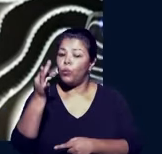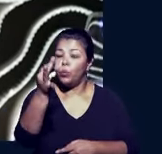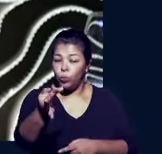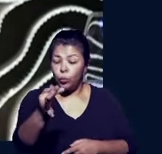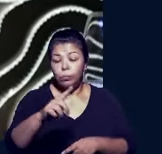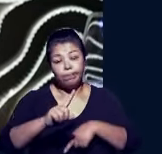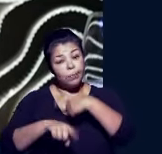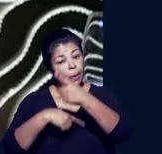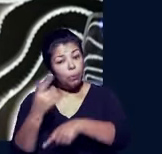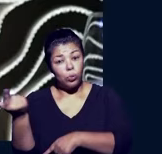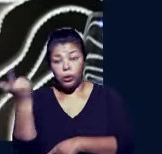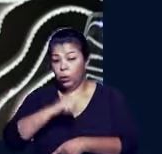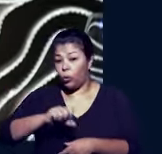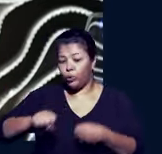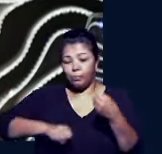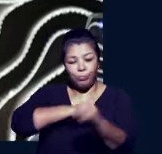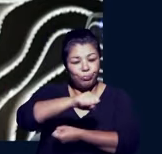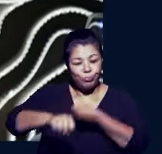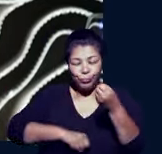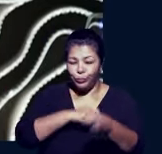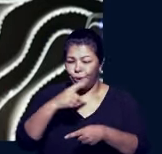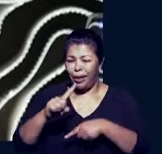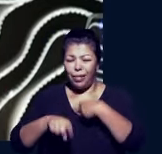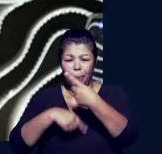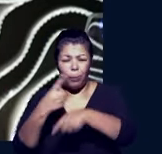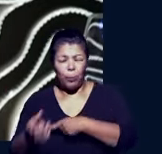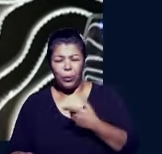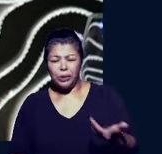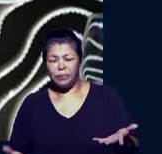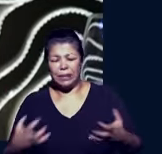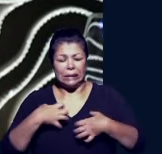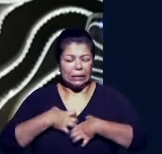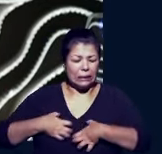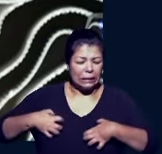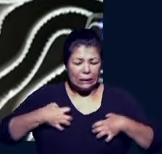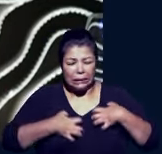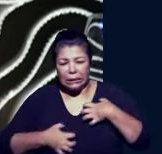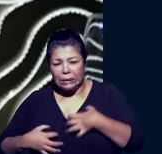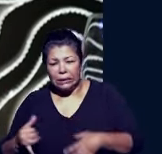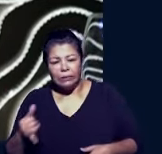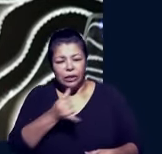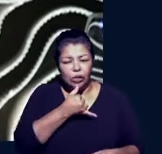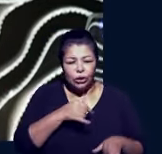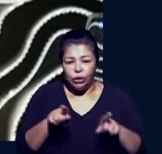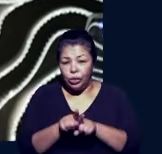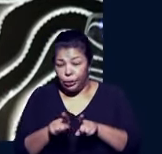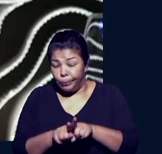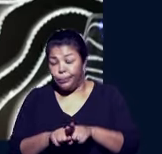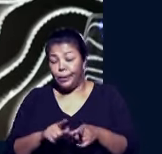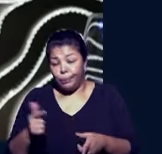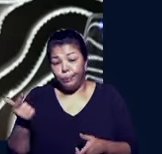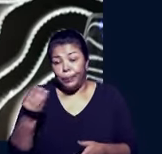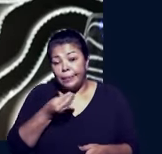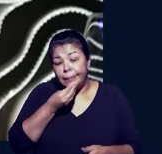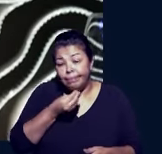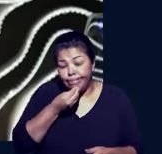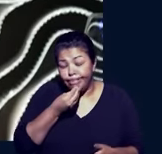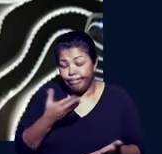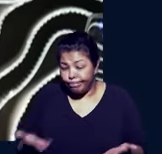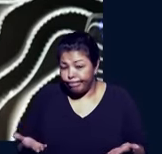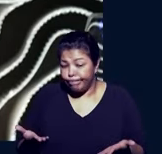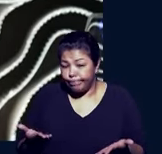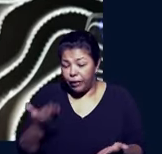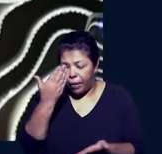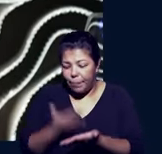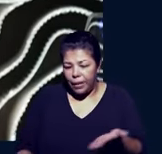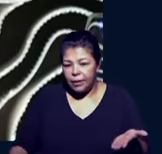ser sustentável E aí vem o mau humor vem a incapacidade da gente manter a inflação a incapacidade da gente manter o juro mais baixo ou seja a gente vai perder